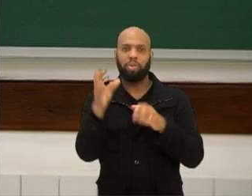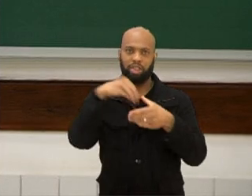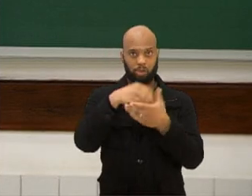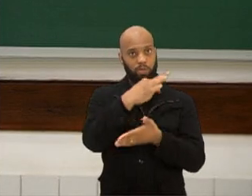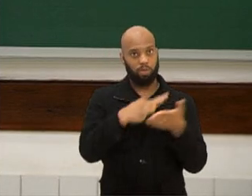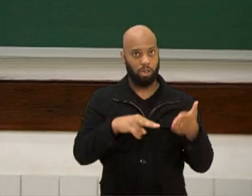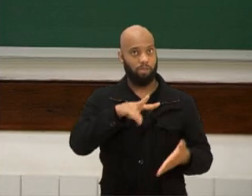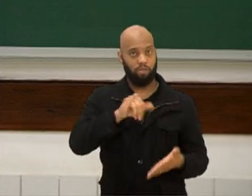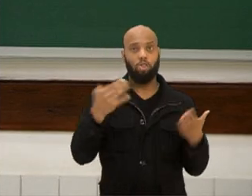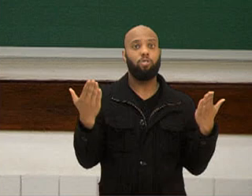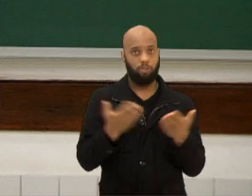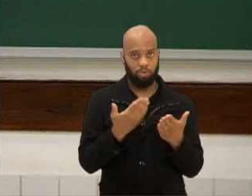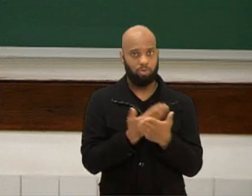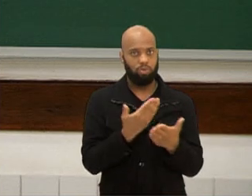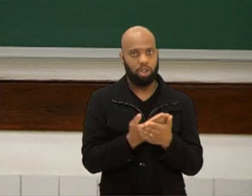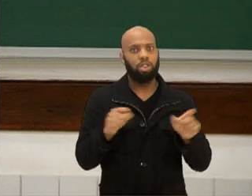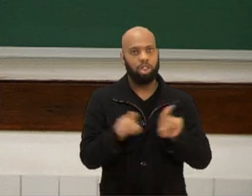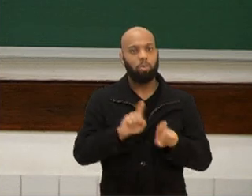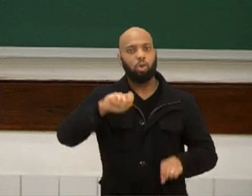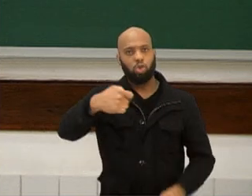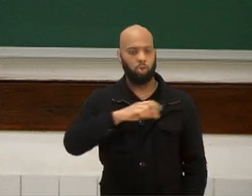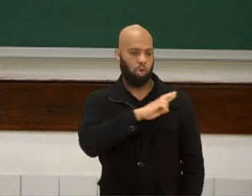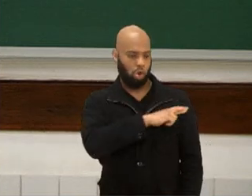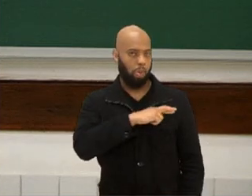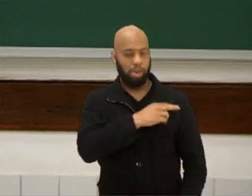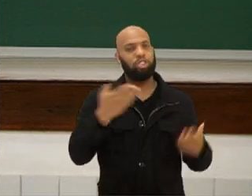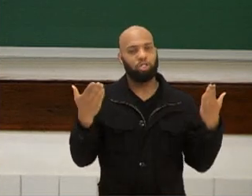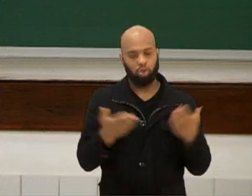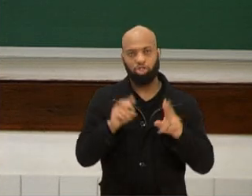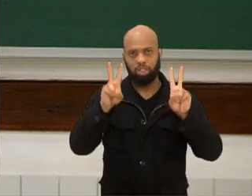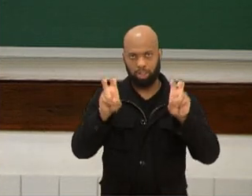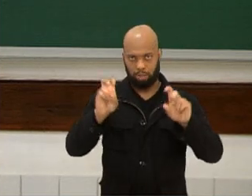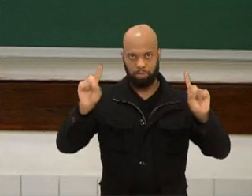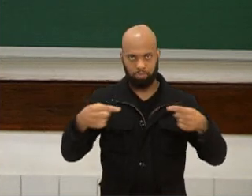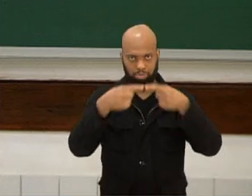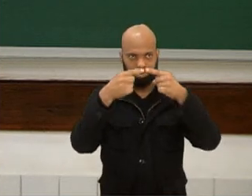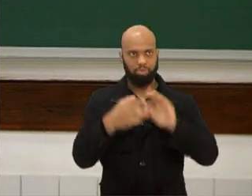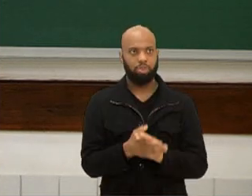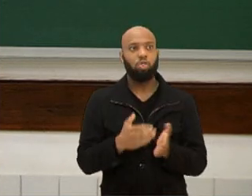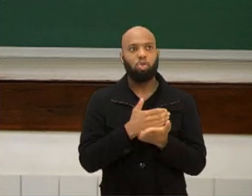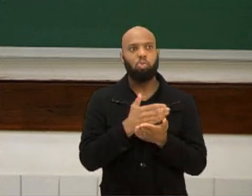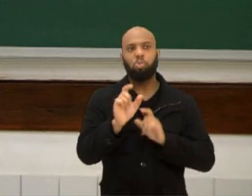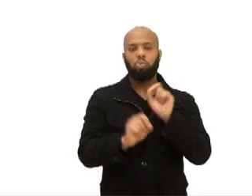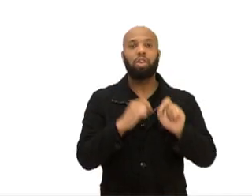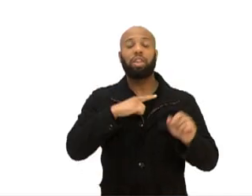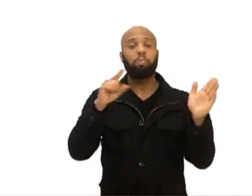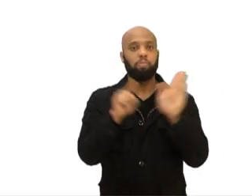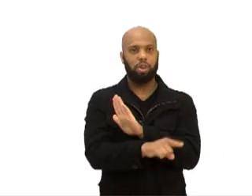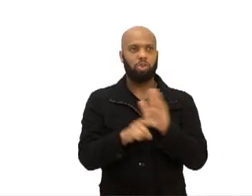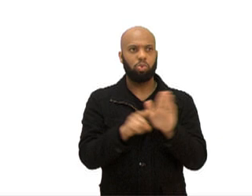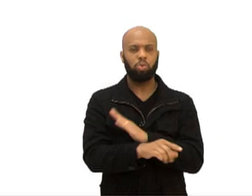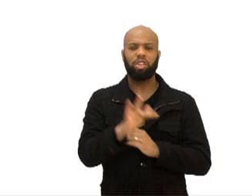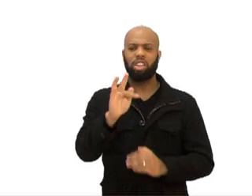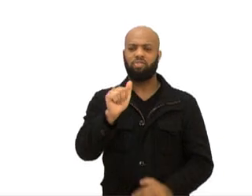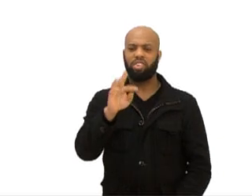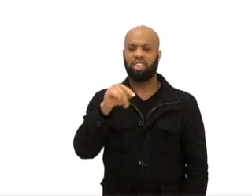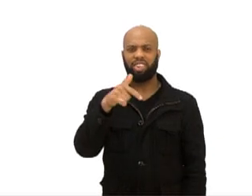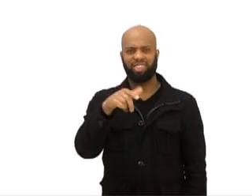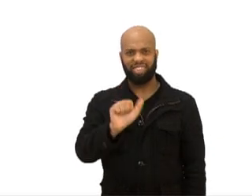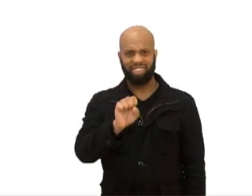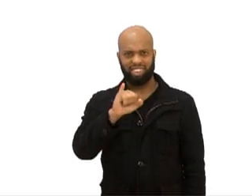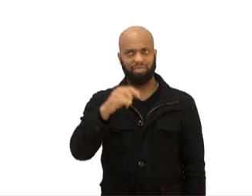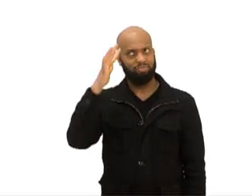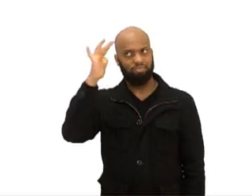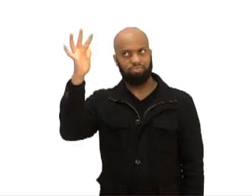texto. Tudo isso a gente vai fazer falando de romance de fantasia. Para a gente começar, vamos com um quiz. A fantasia não